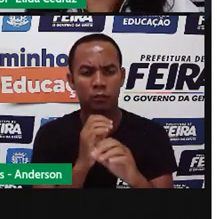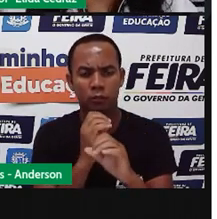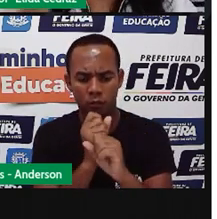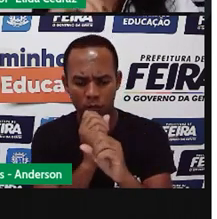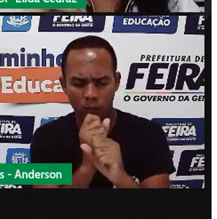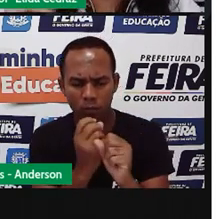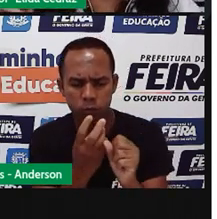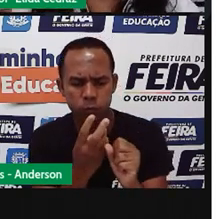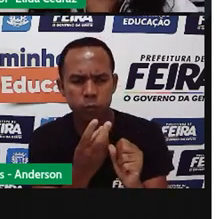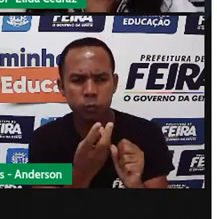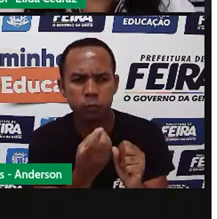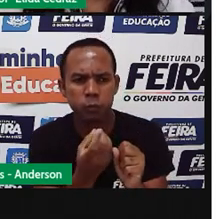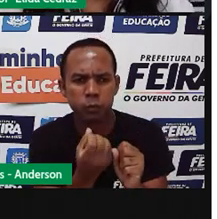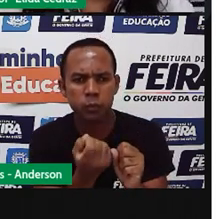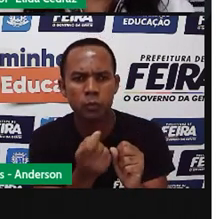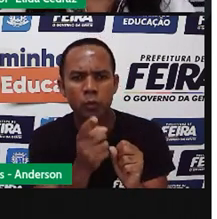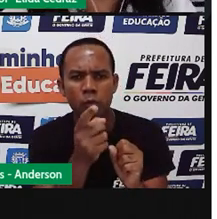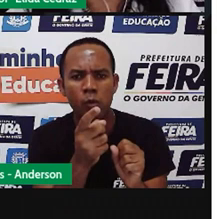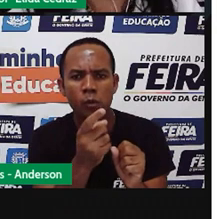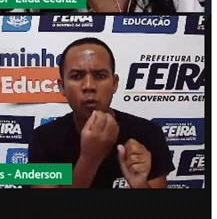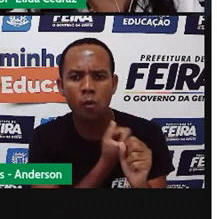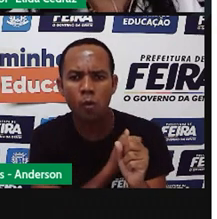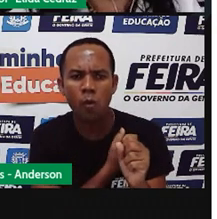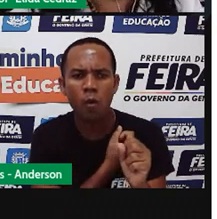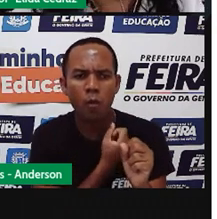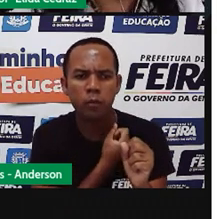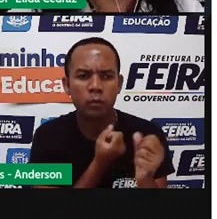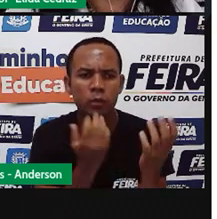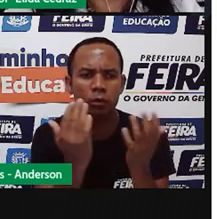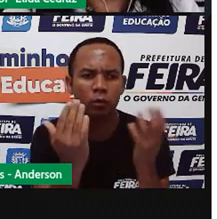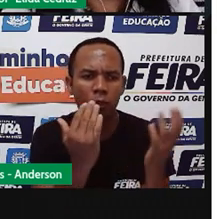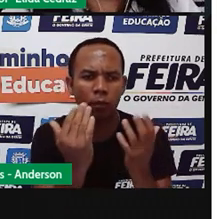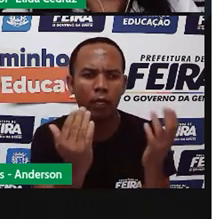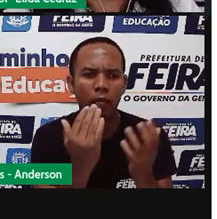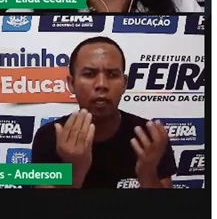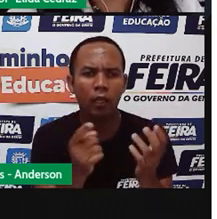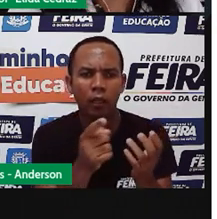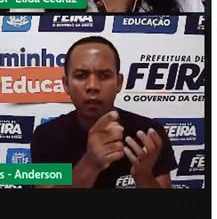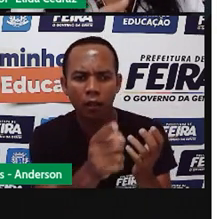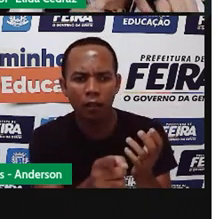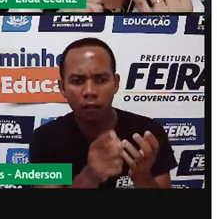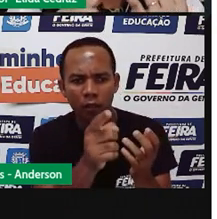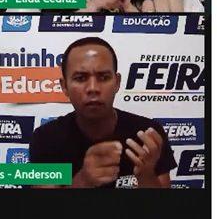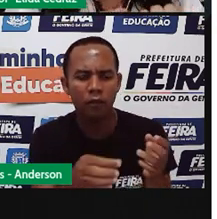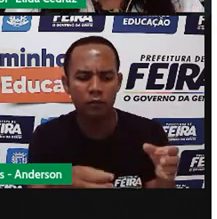somar o número que está no copo e comparar com a da jarra.